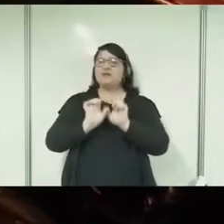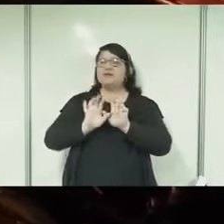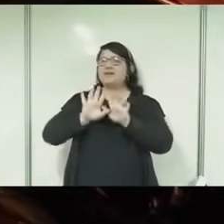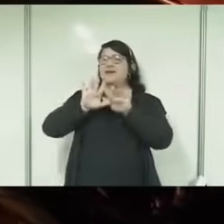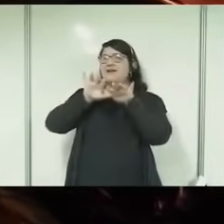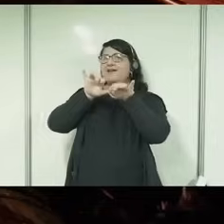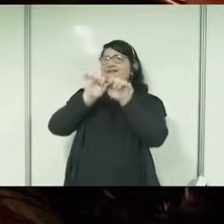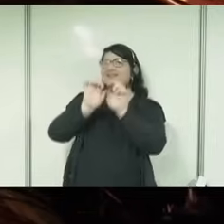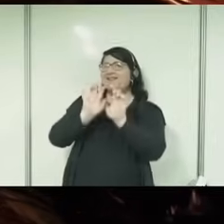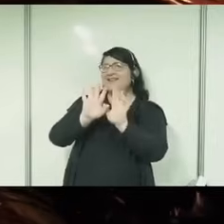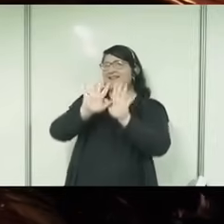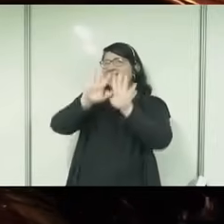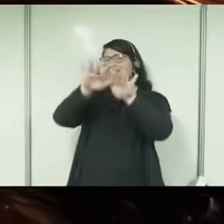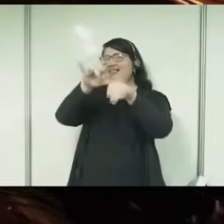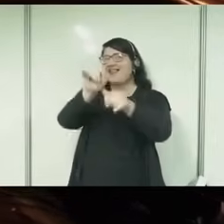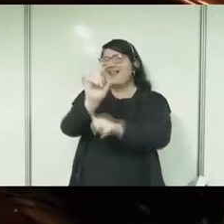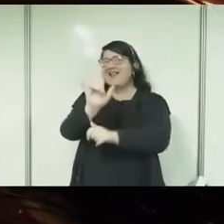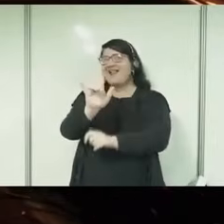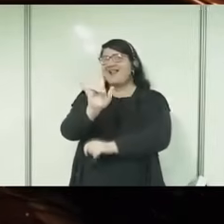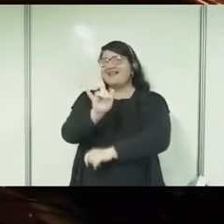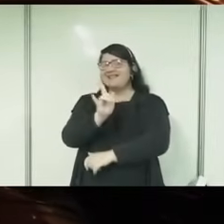as paixões que vêm de